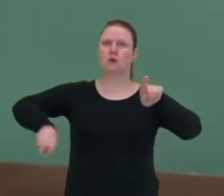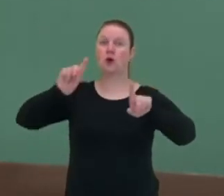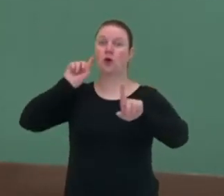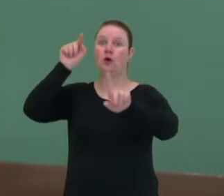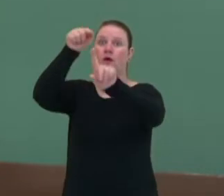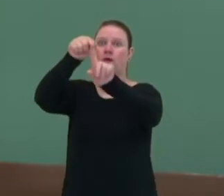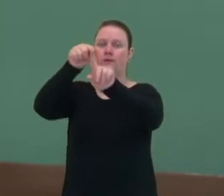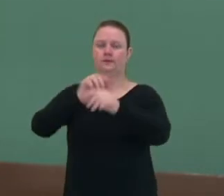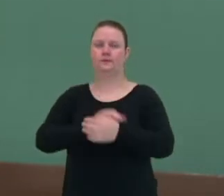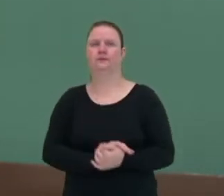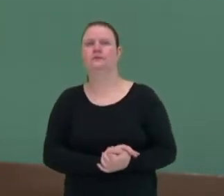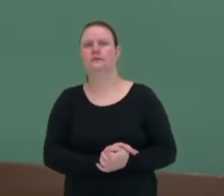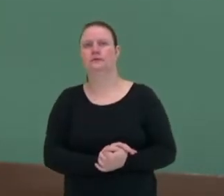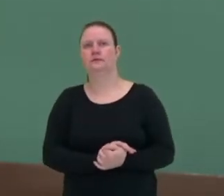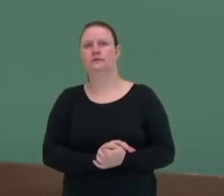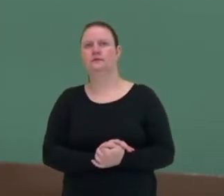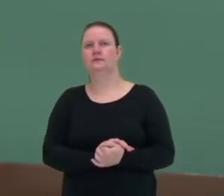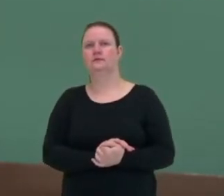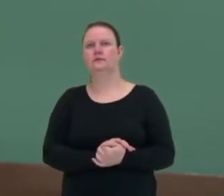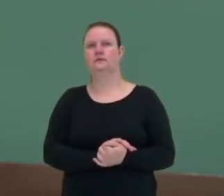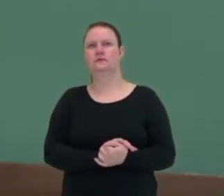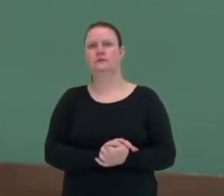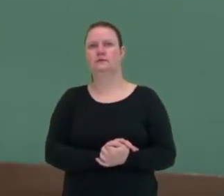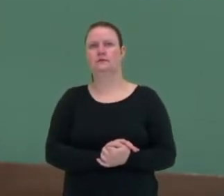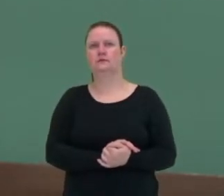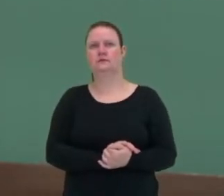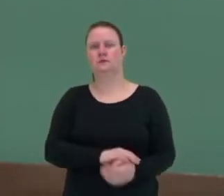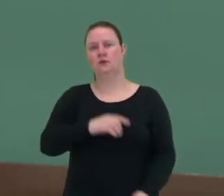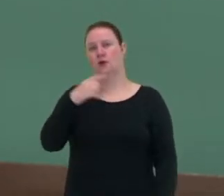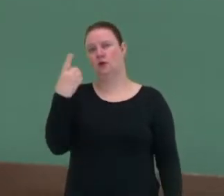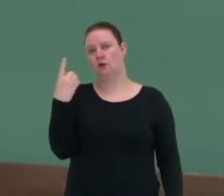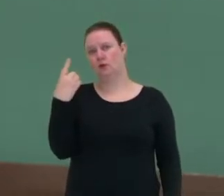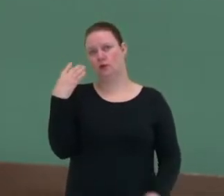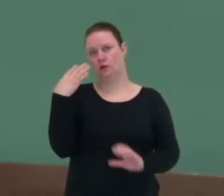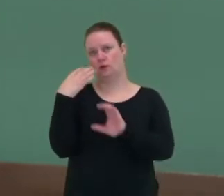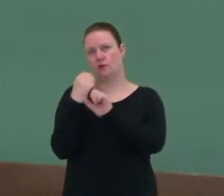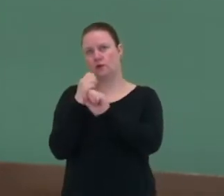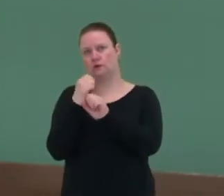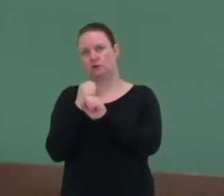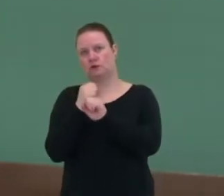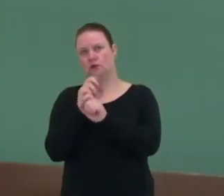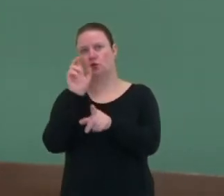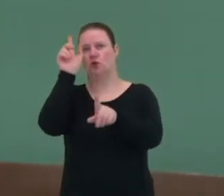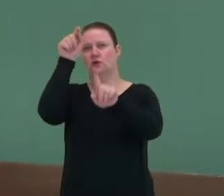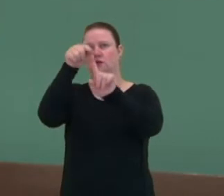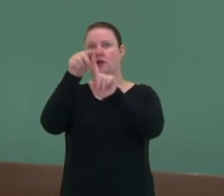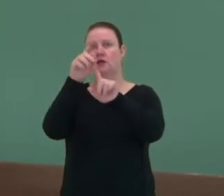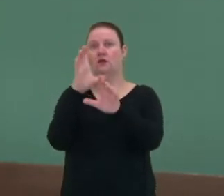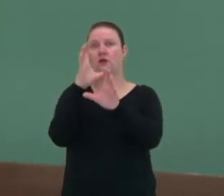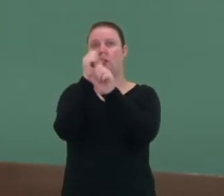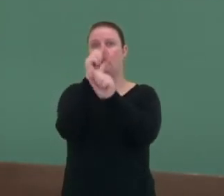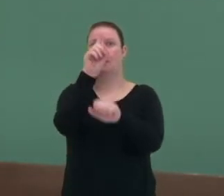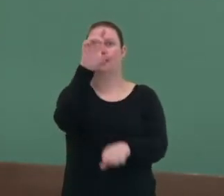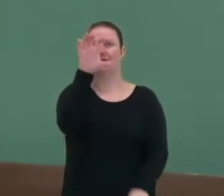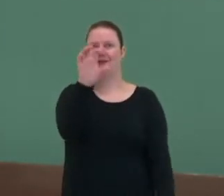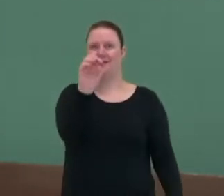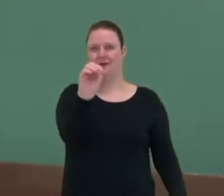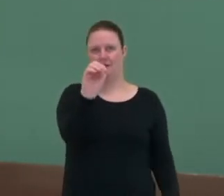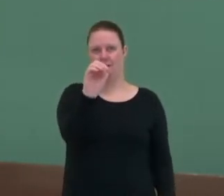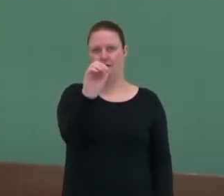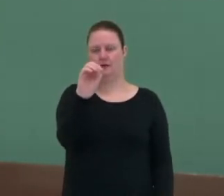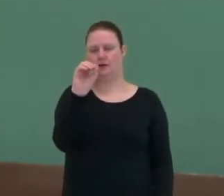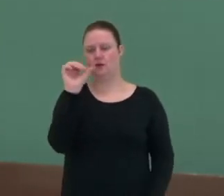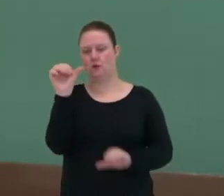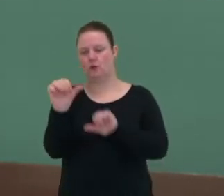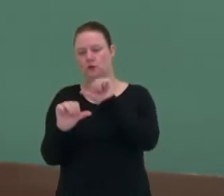alvo. O mais externo dos círculos vale 1 ponto e o central vale 10. Então cada arquinho vai mudando